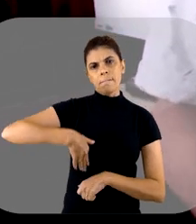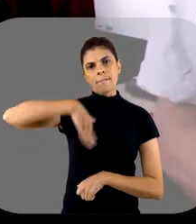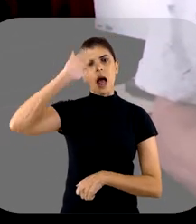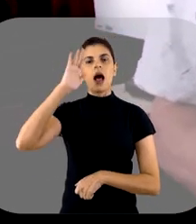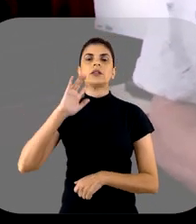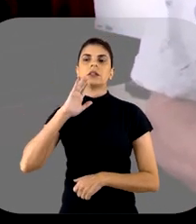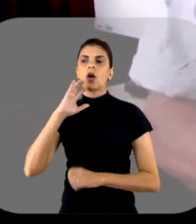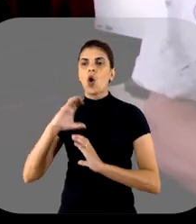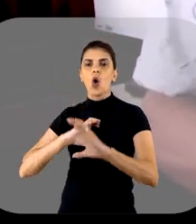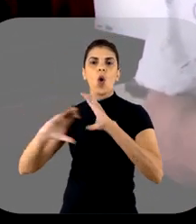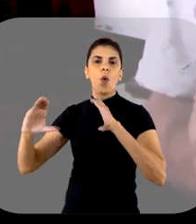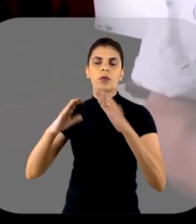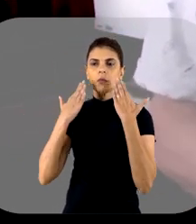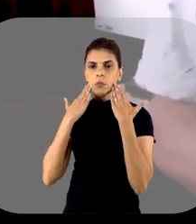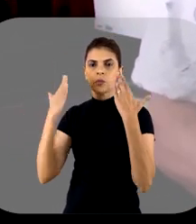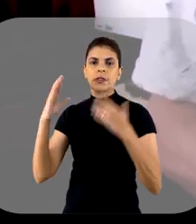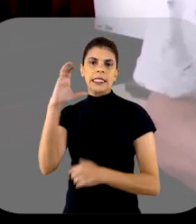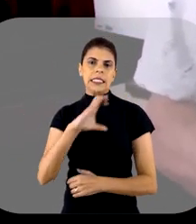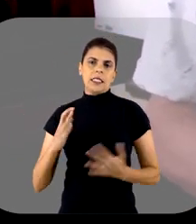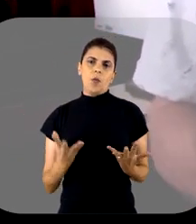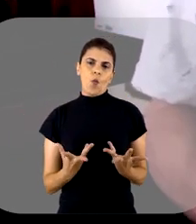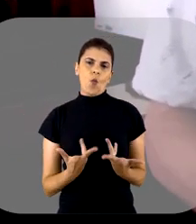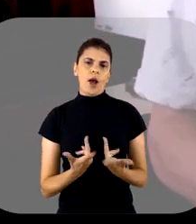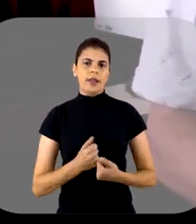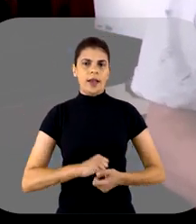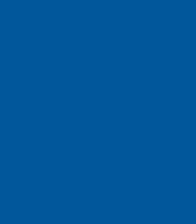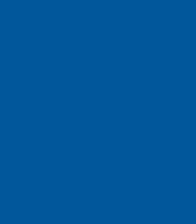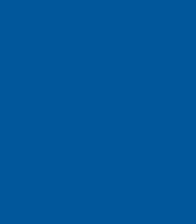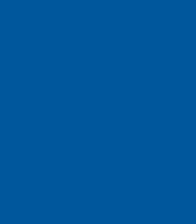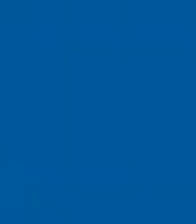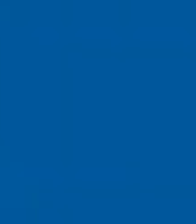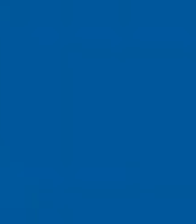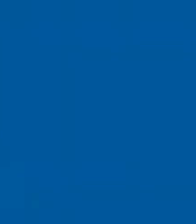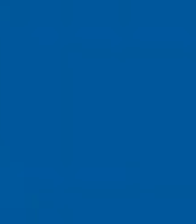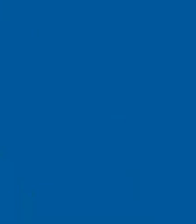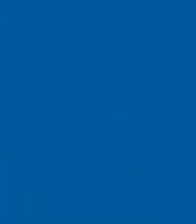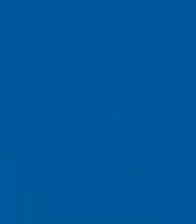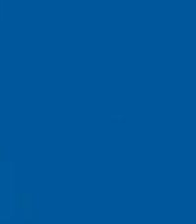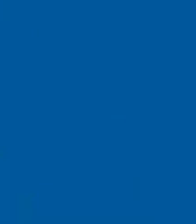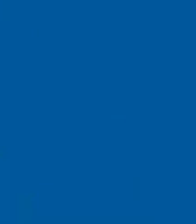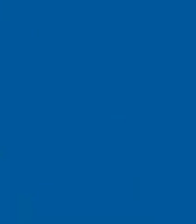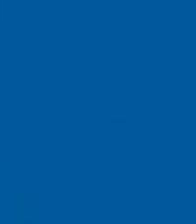muito maior ainda para uma comunicação pública da ciência de qualidade.